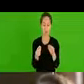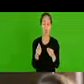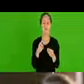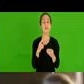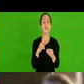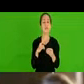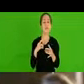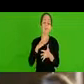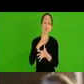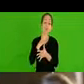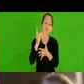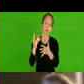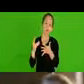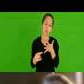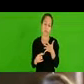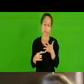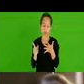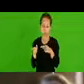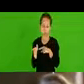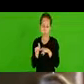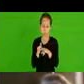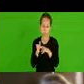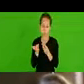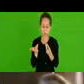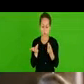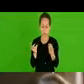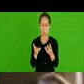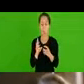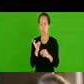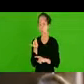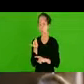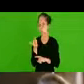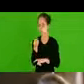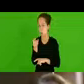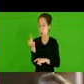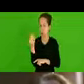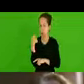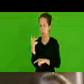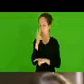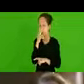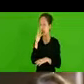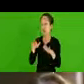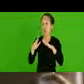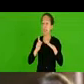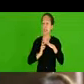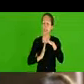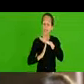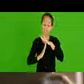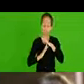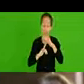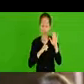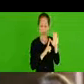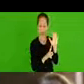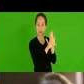Isso não estava lá na pesquisa quantitativa, a pesquisa quantitativa em si mesmo não dá conta disso. As leis gerais das ciências